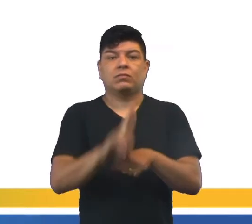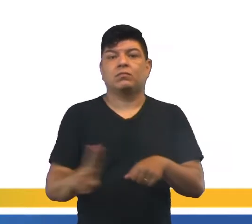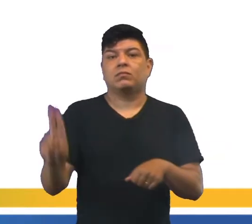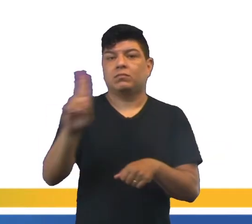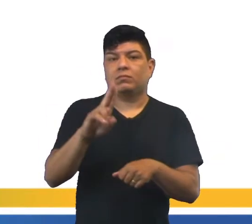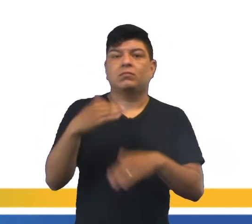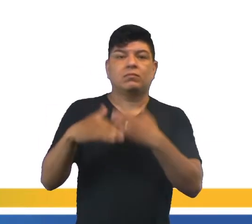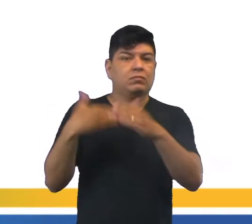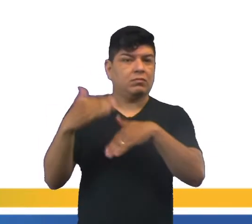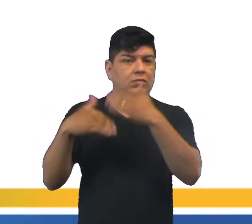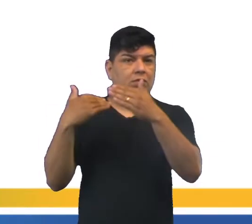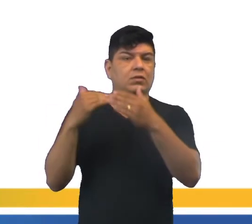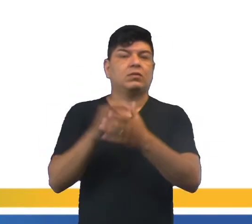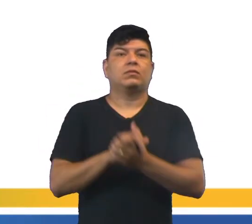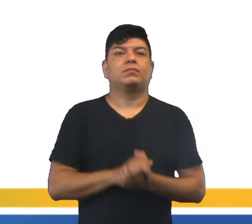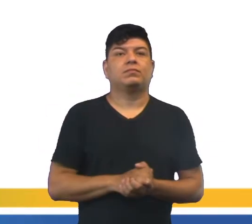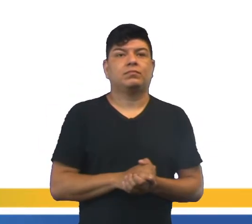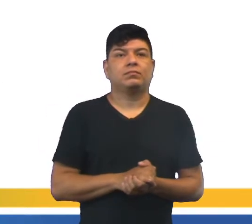para esse processo.